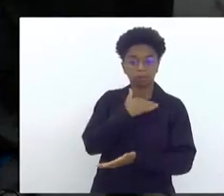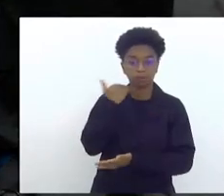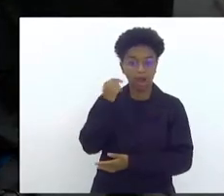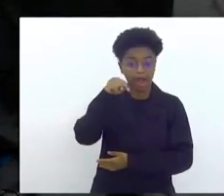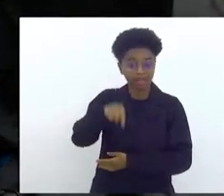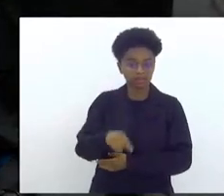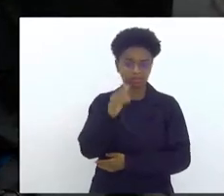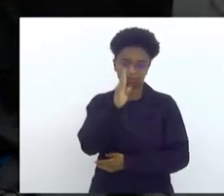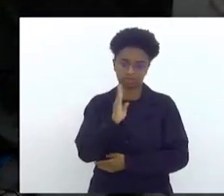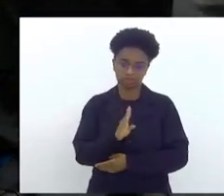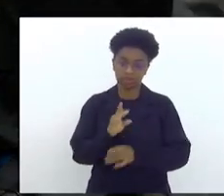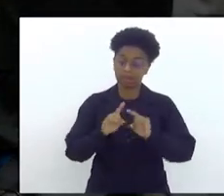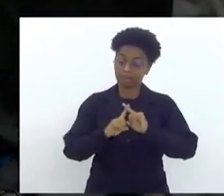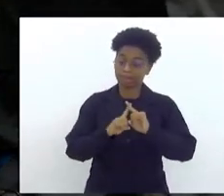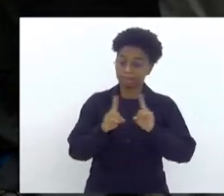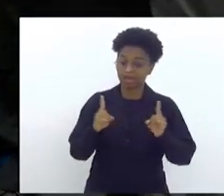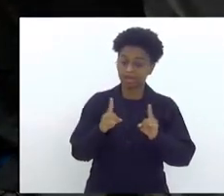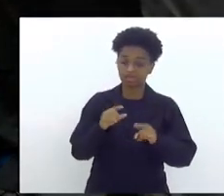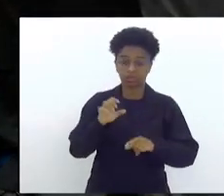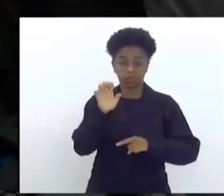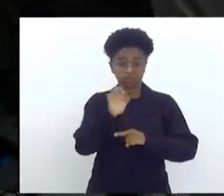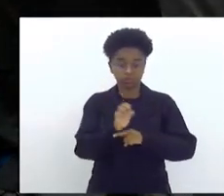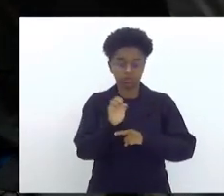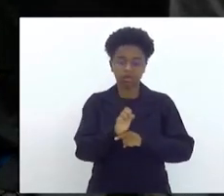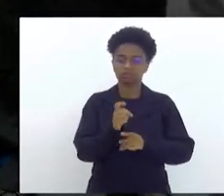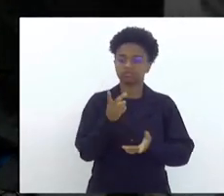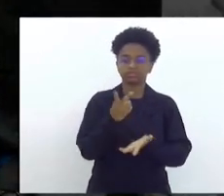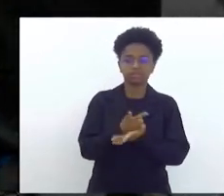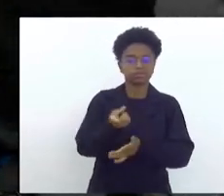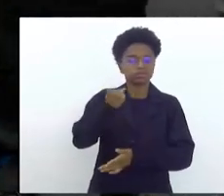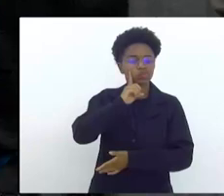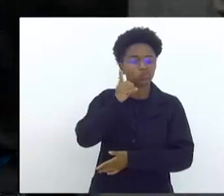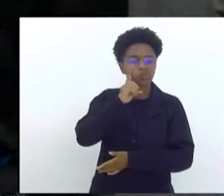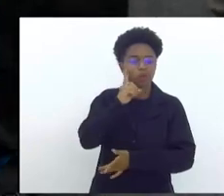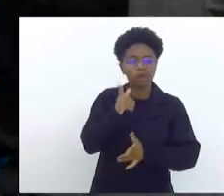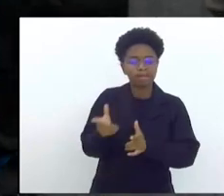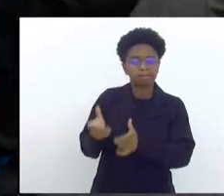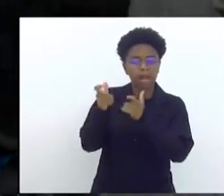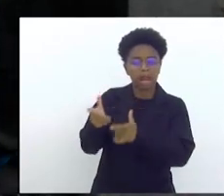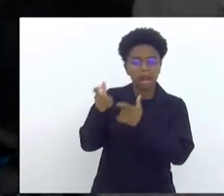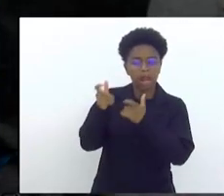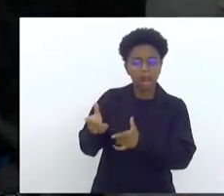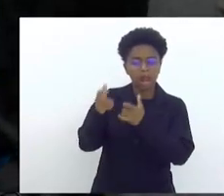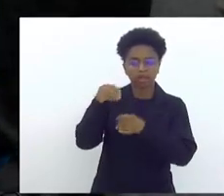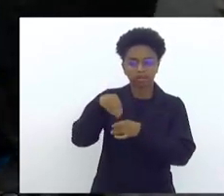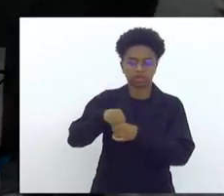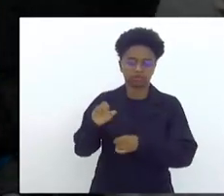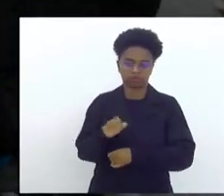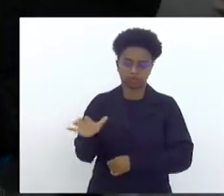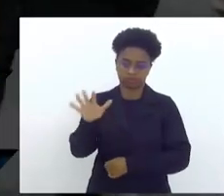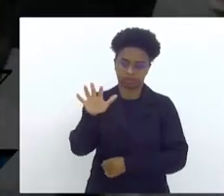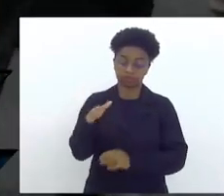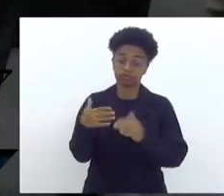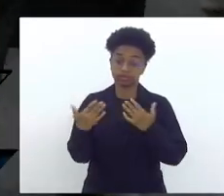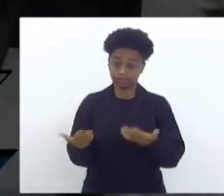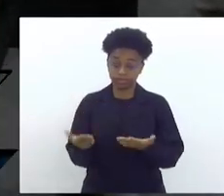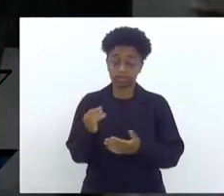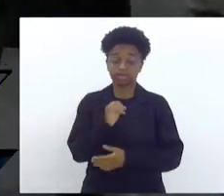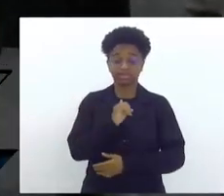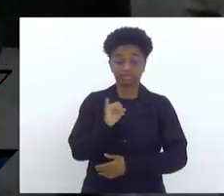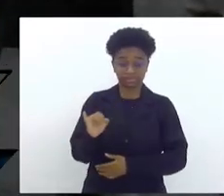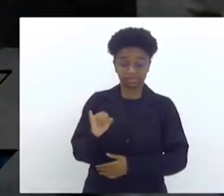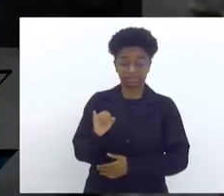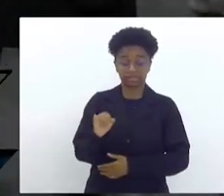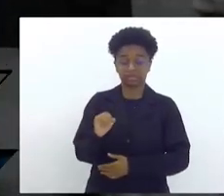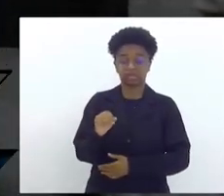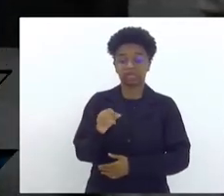e no entanto o braço armado do Estado aplica todos os dias dentro das favelas E periferias então se uma hora é